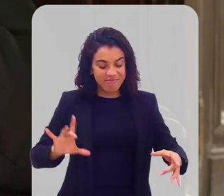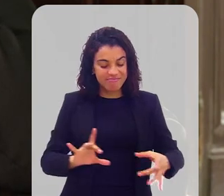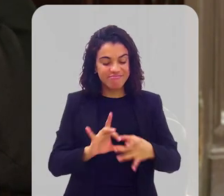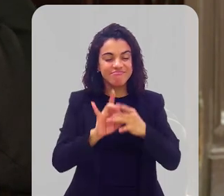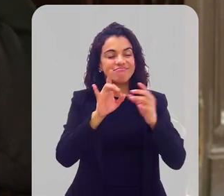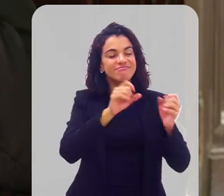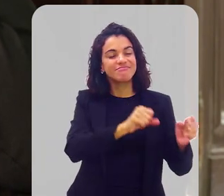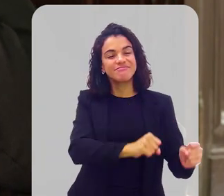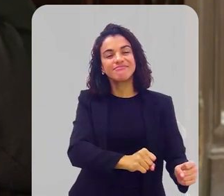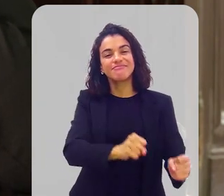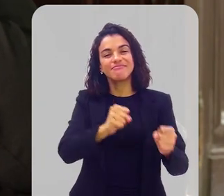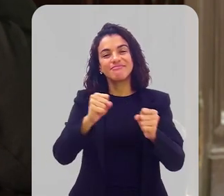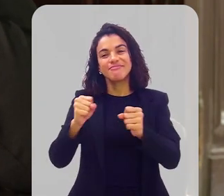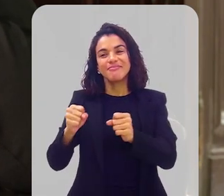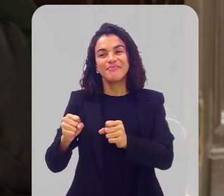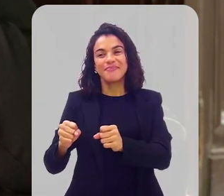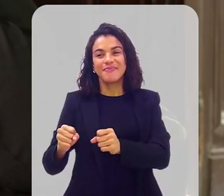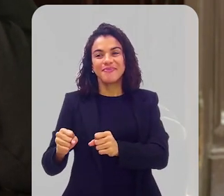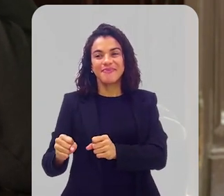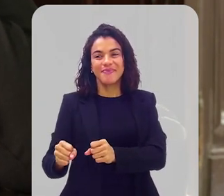a